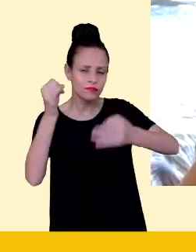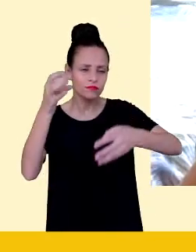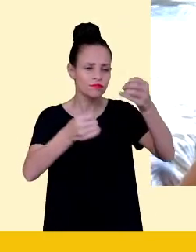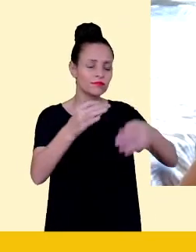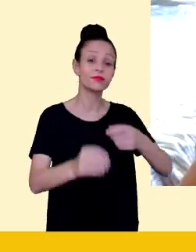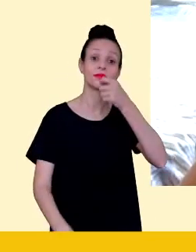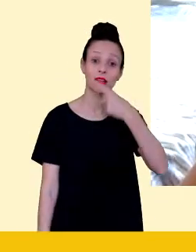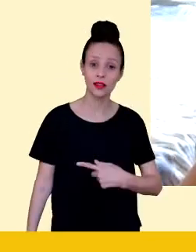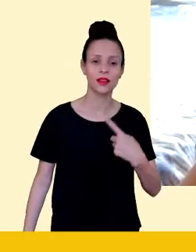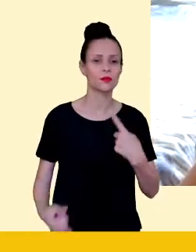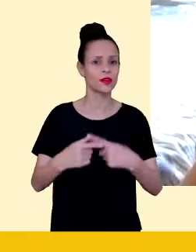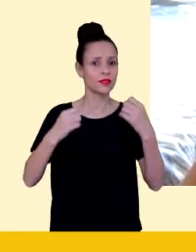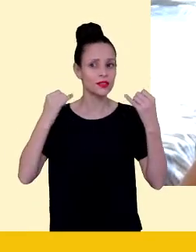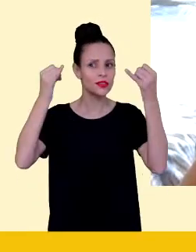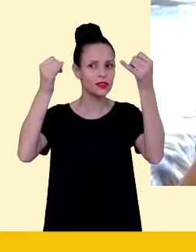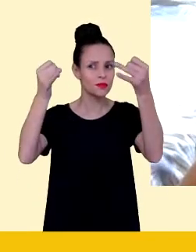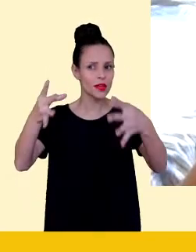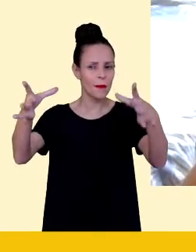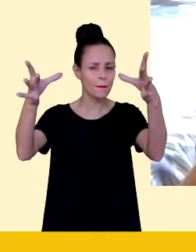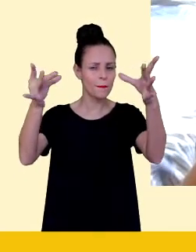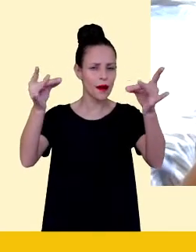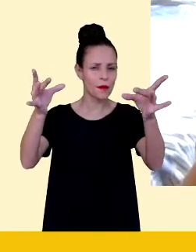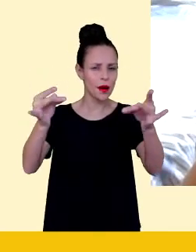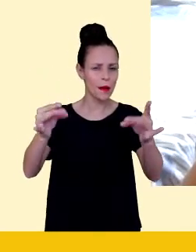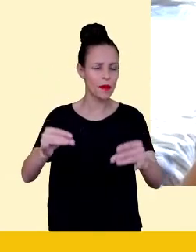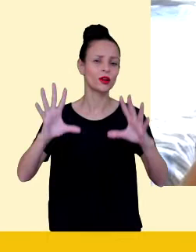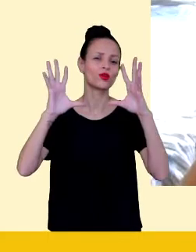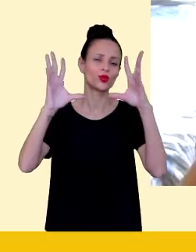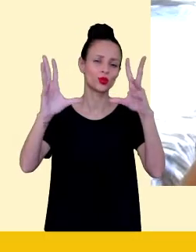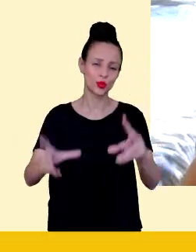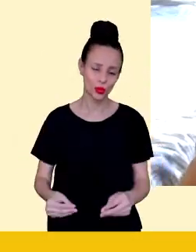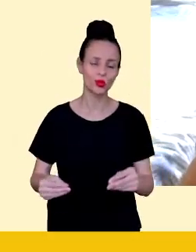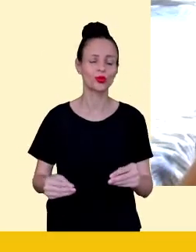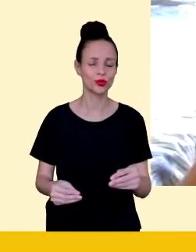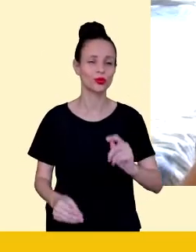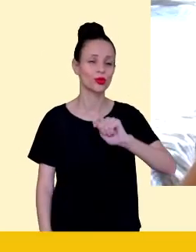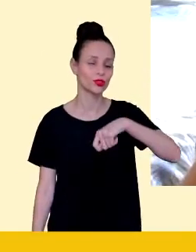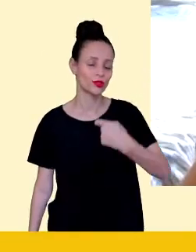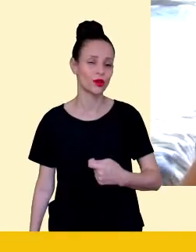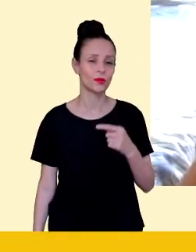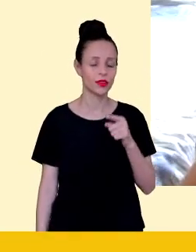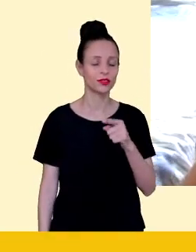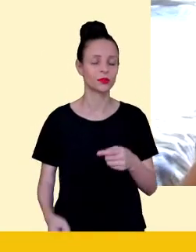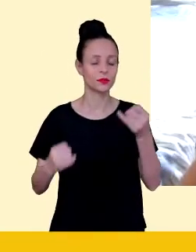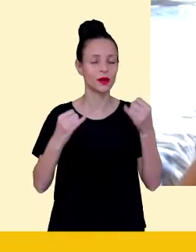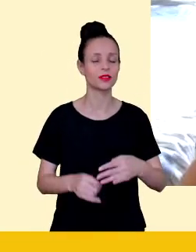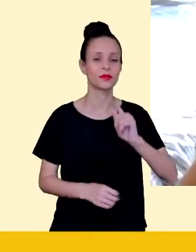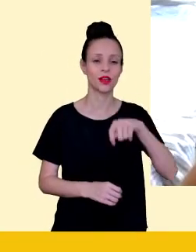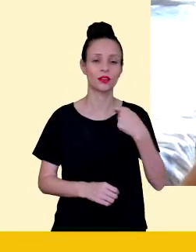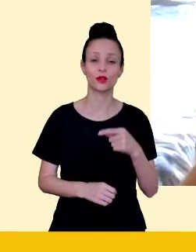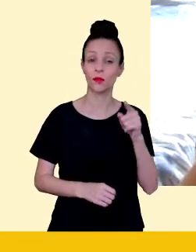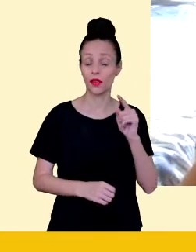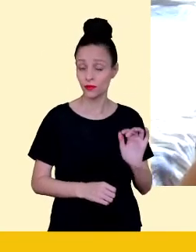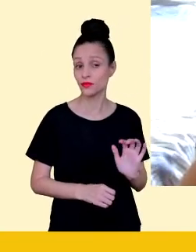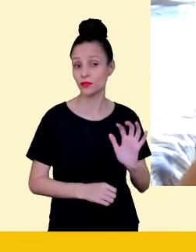família, amigos, vai explicando, é engraçado que você tem que explicar tudo, todo uma questão para